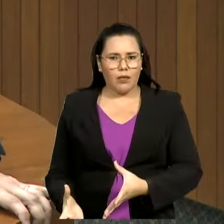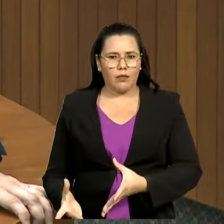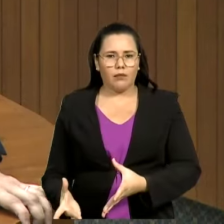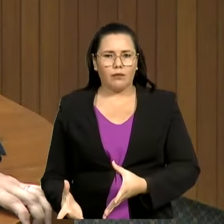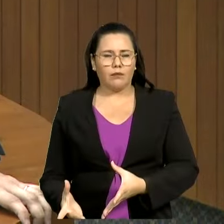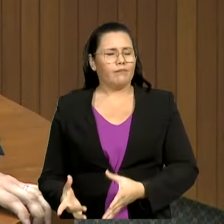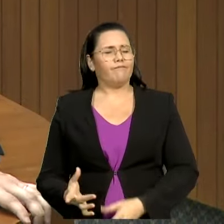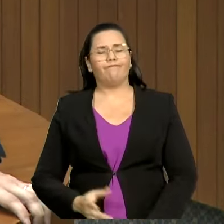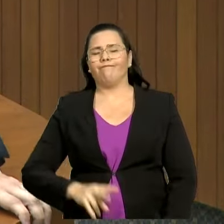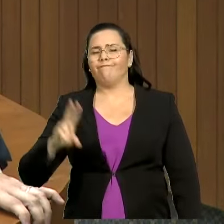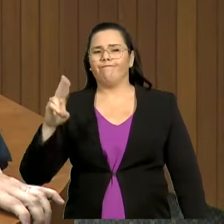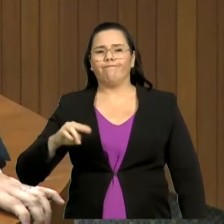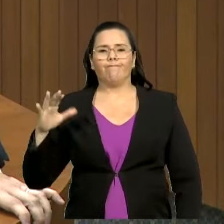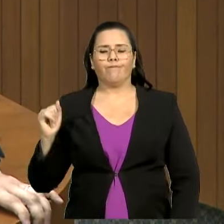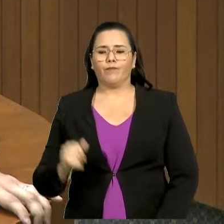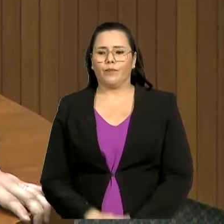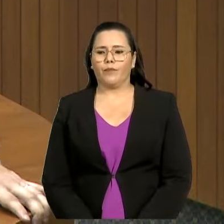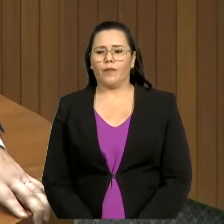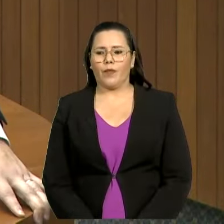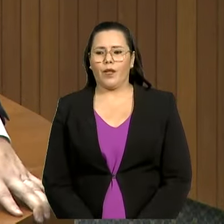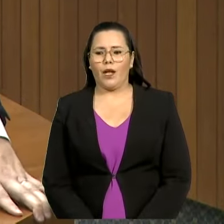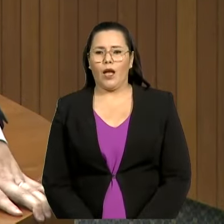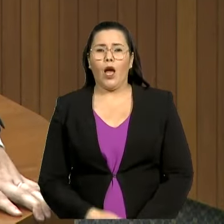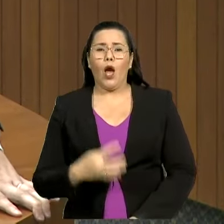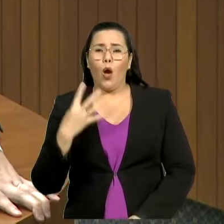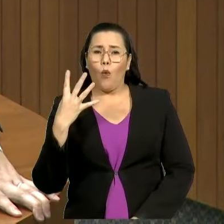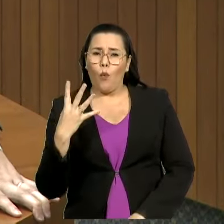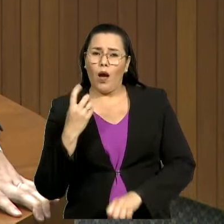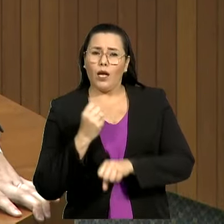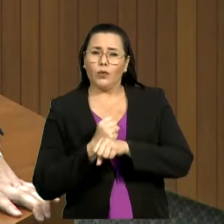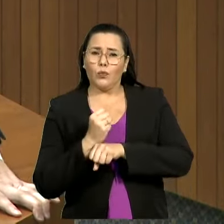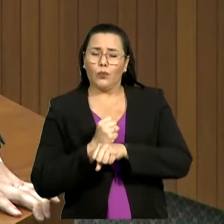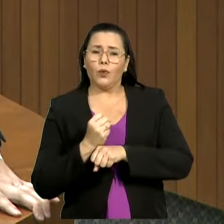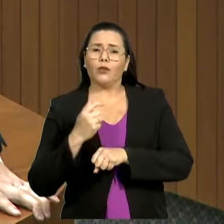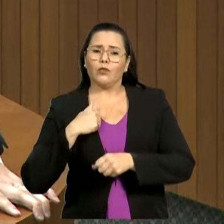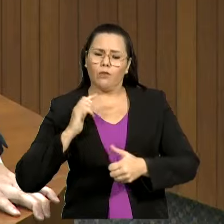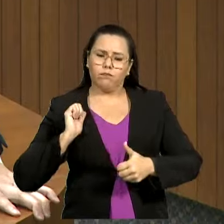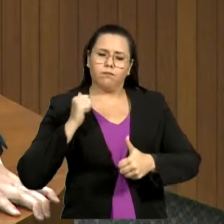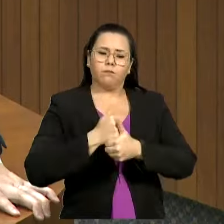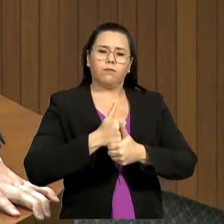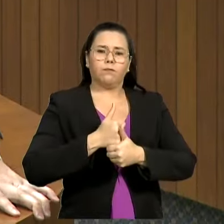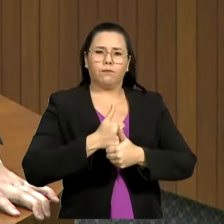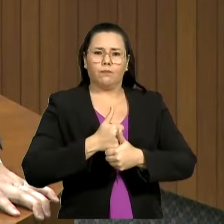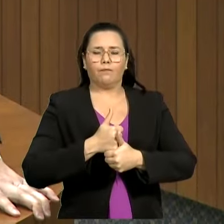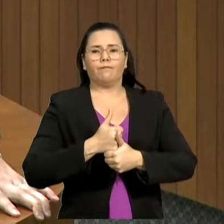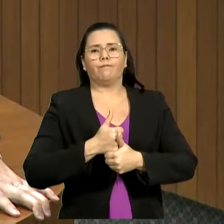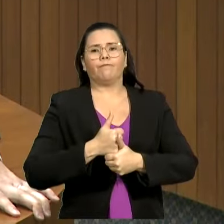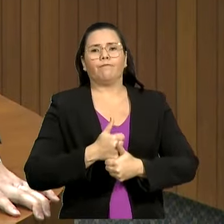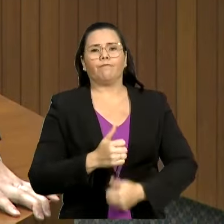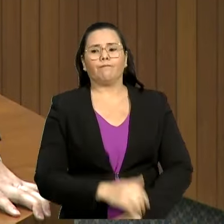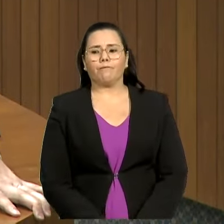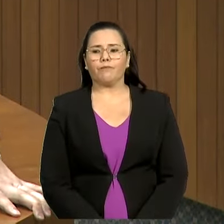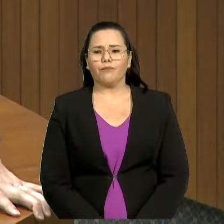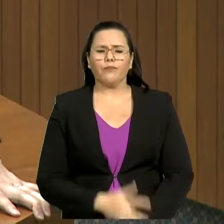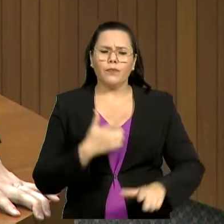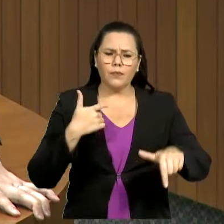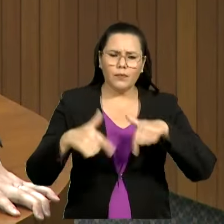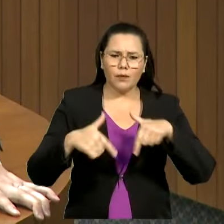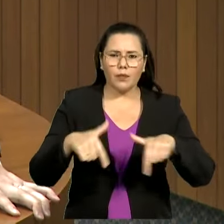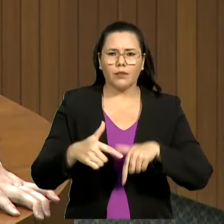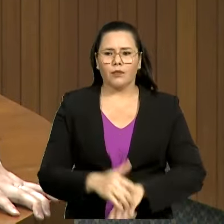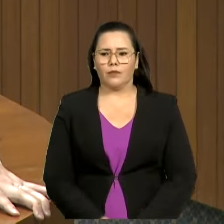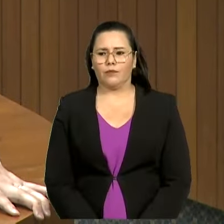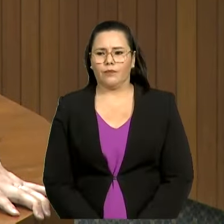forem necessárias. São 4 anos de mandato que eu pretendo exercer integralmente, ainda que seja ao